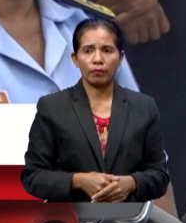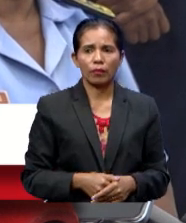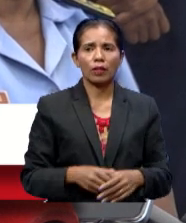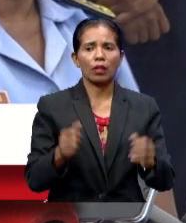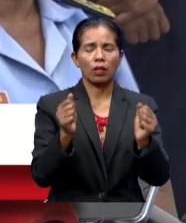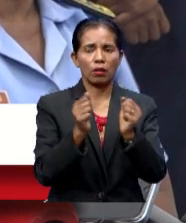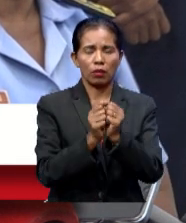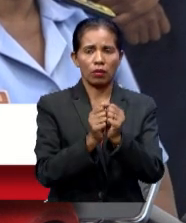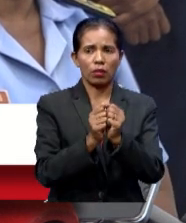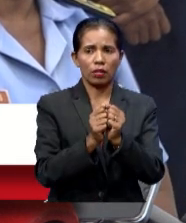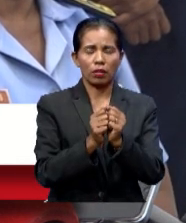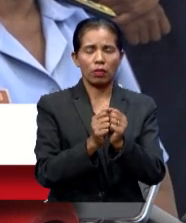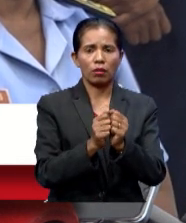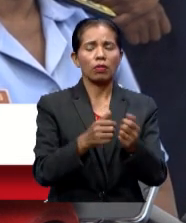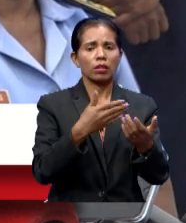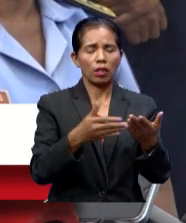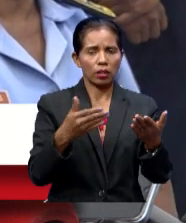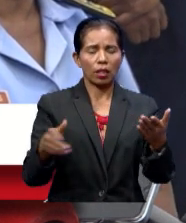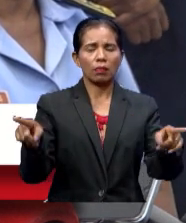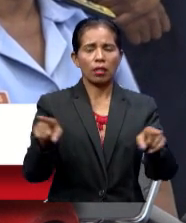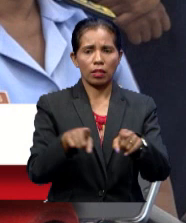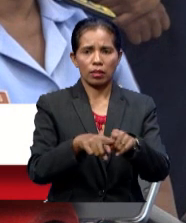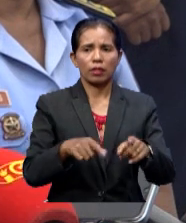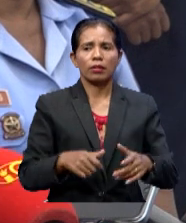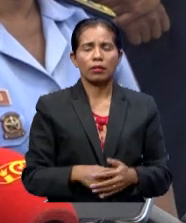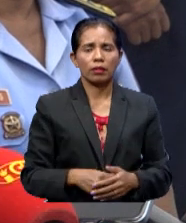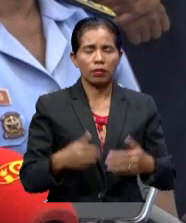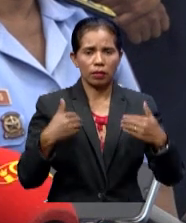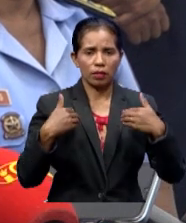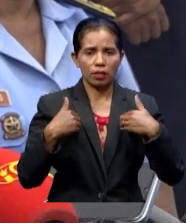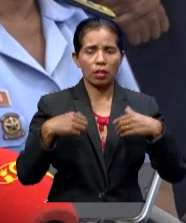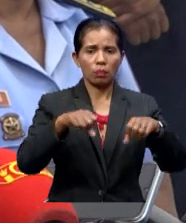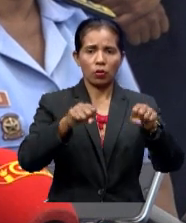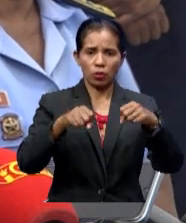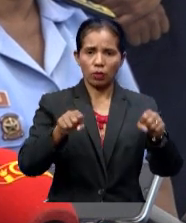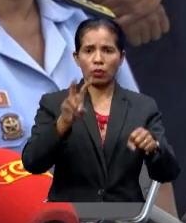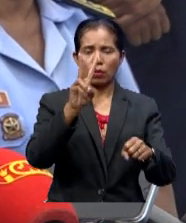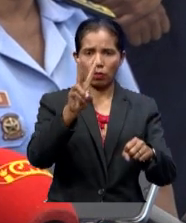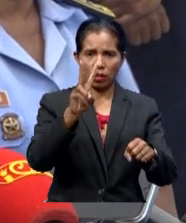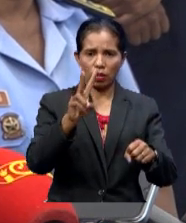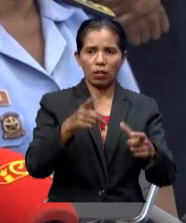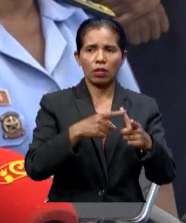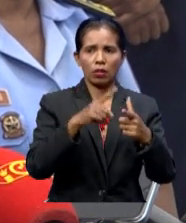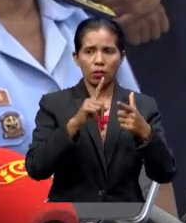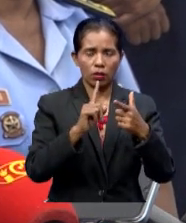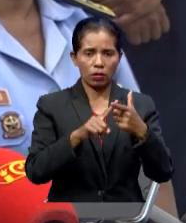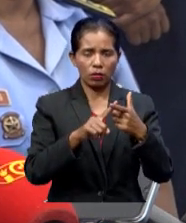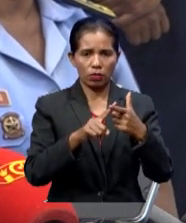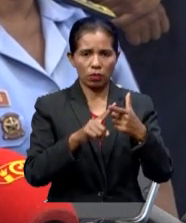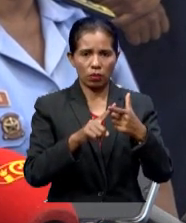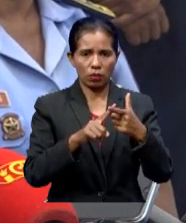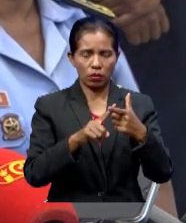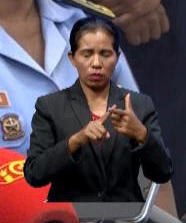os evidência mecanismo tu mai, motor rua o kilat mano rua